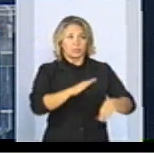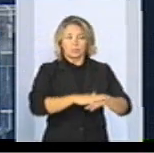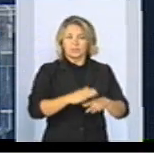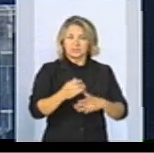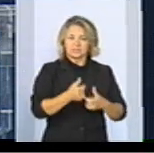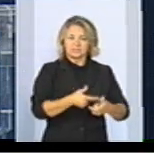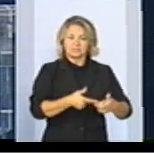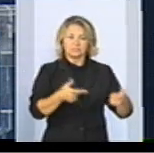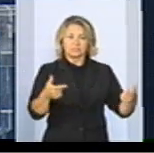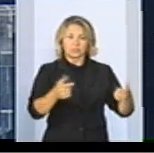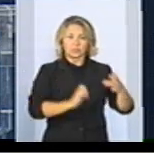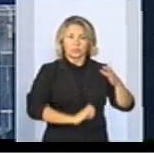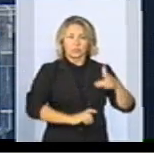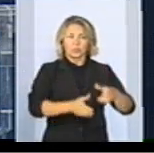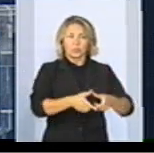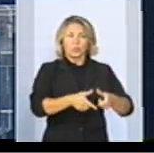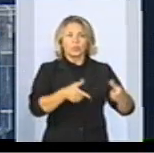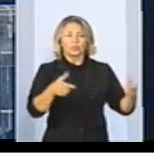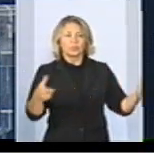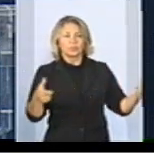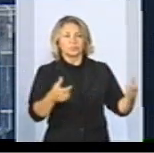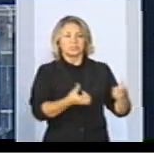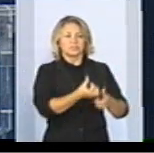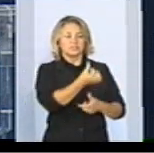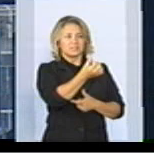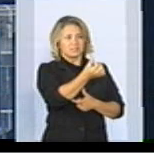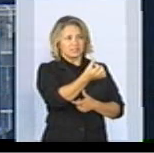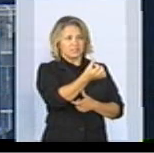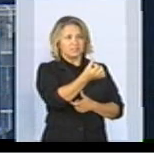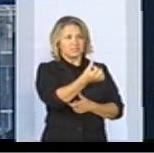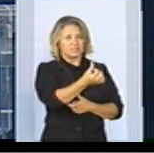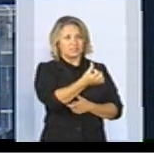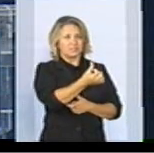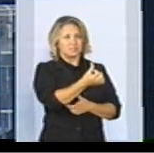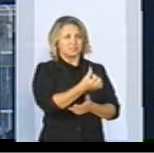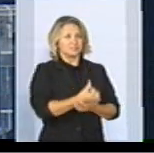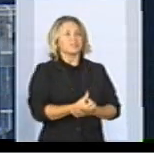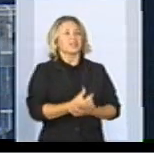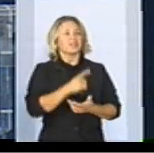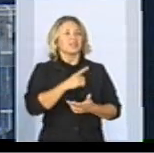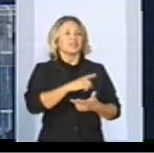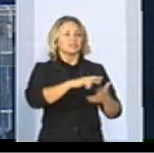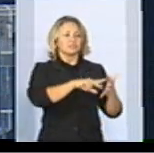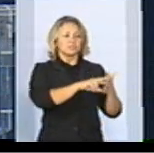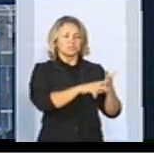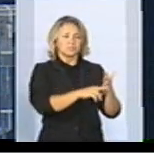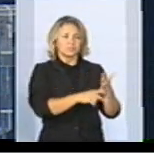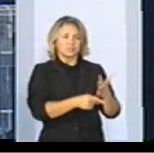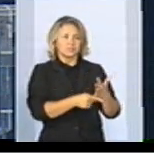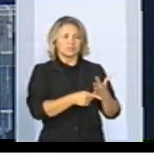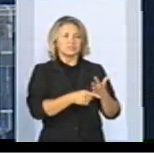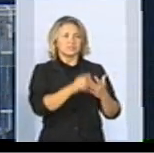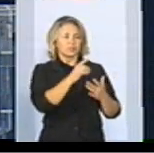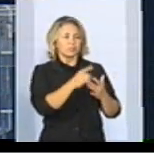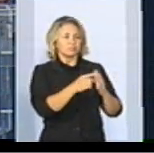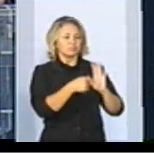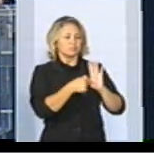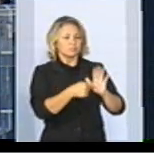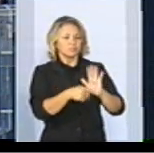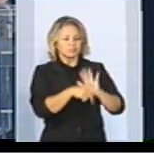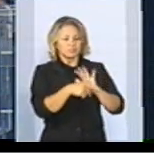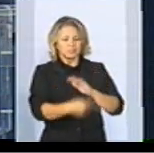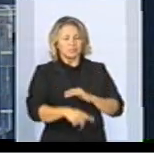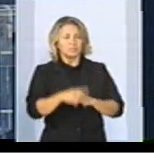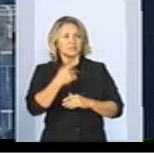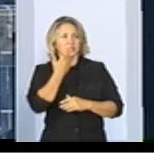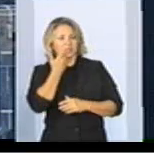6 grupos, Walt Disney, News Corp, Time Warner, Viacom, Sony Entertainment Discovery, controlam basicamente quase